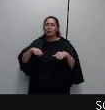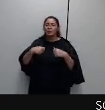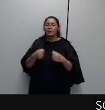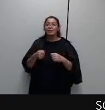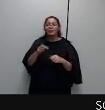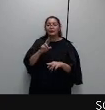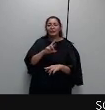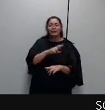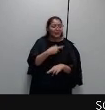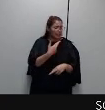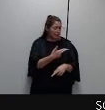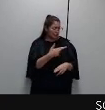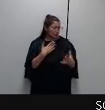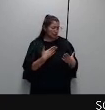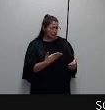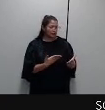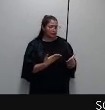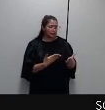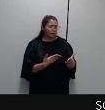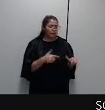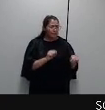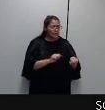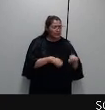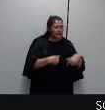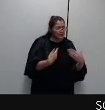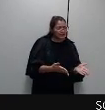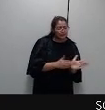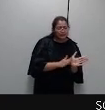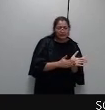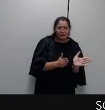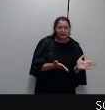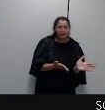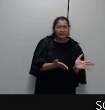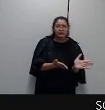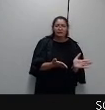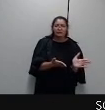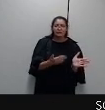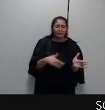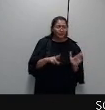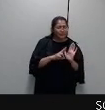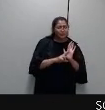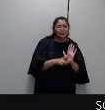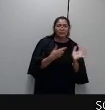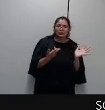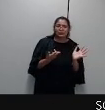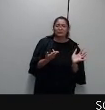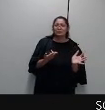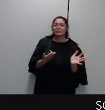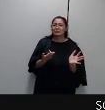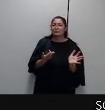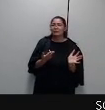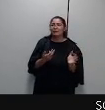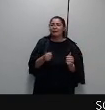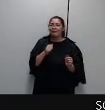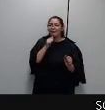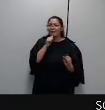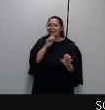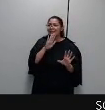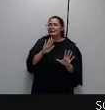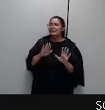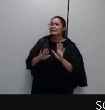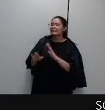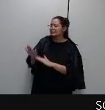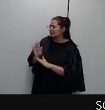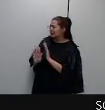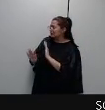subir mas ele não é matéria fática Esse é o médico lembra ainda que a língua que burro configural